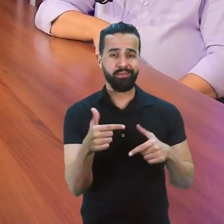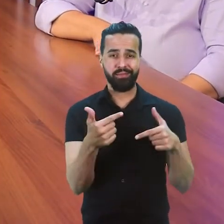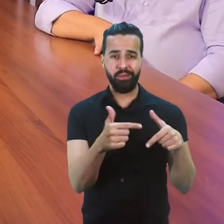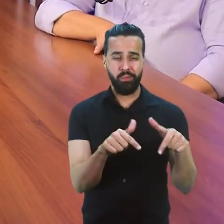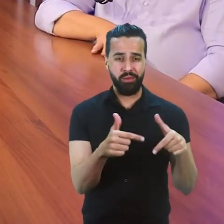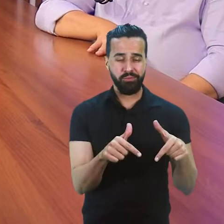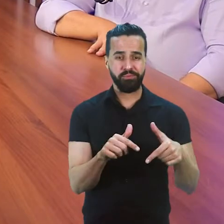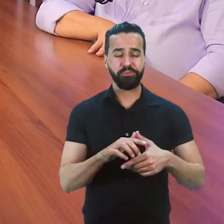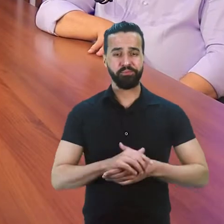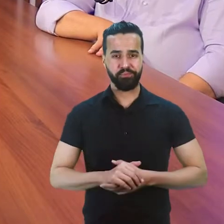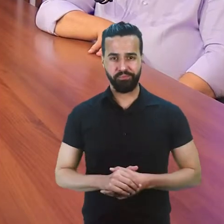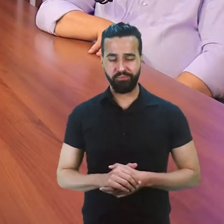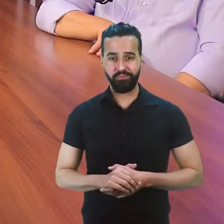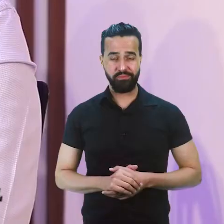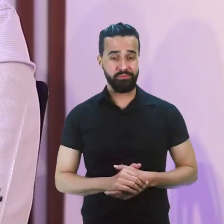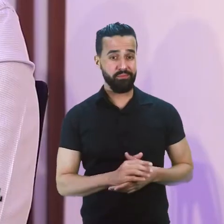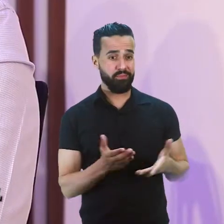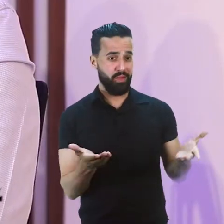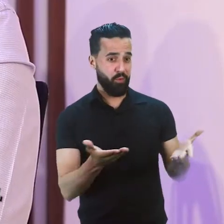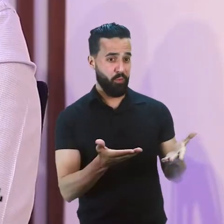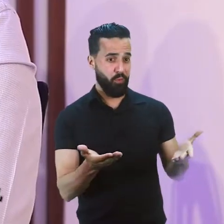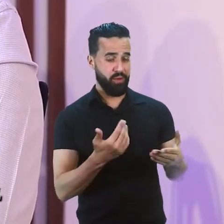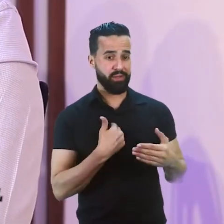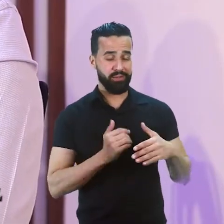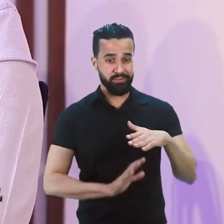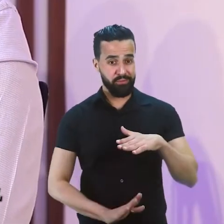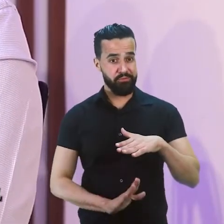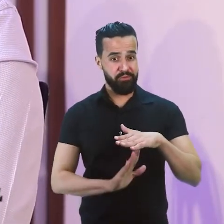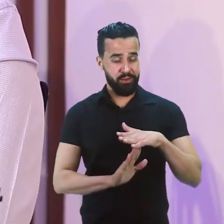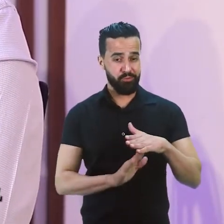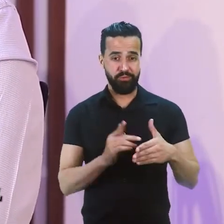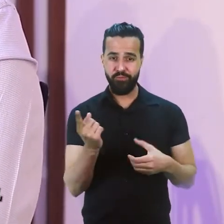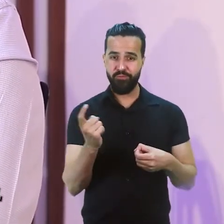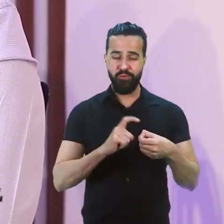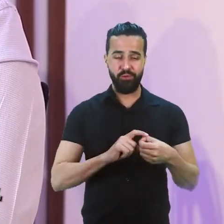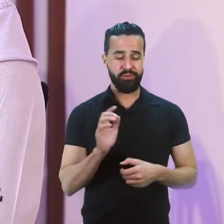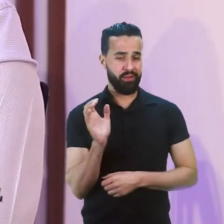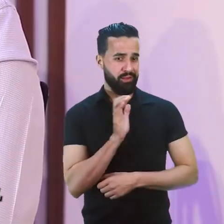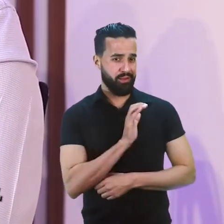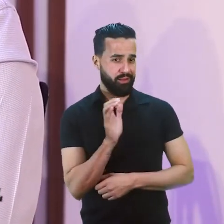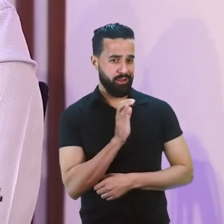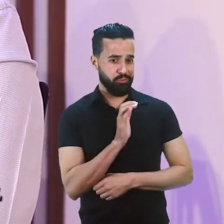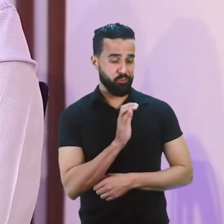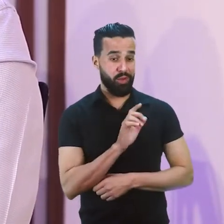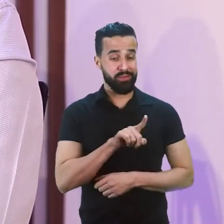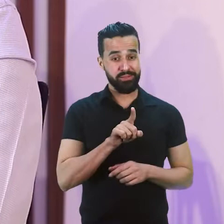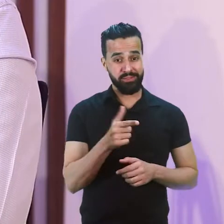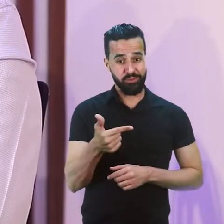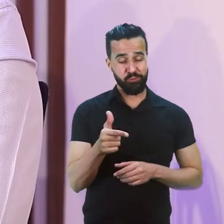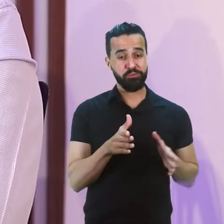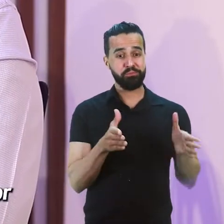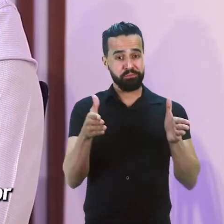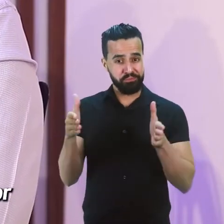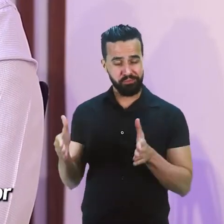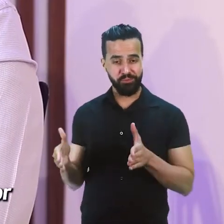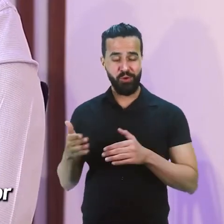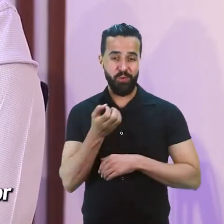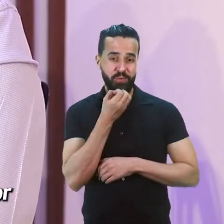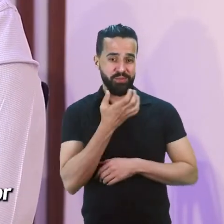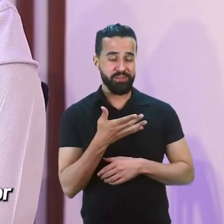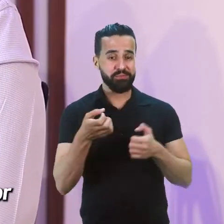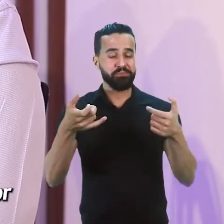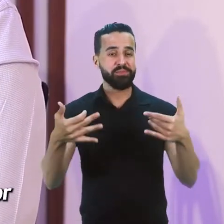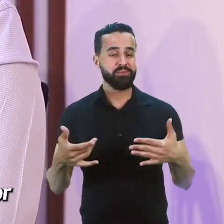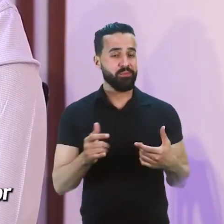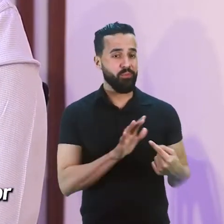E para, aí- vamos para o intervalo, a gente volta rapidão e no segundo bloco nós vamos contar, né? Vamos apresentar